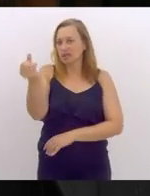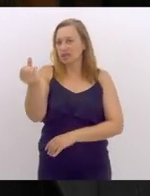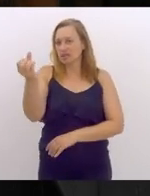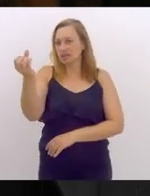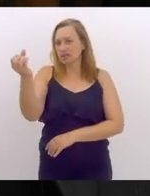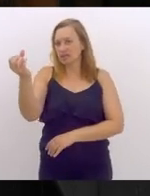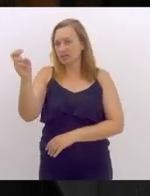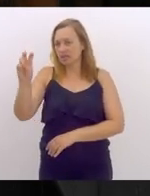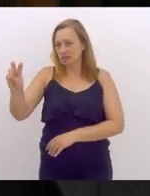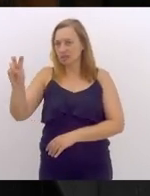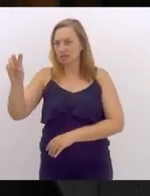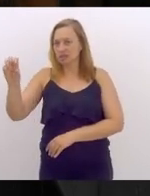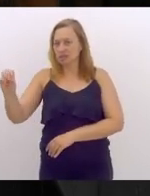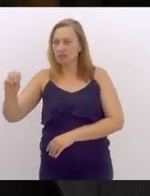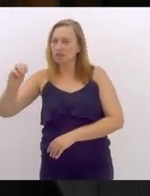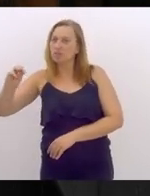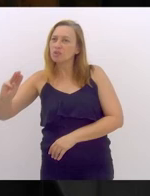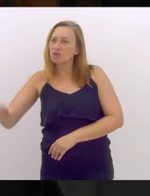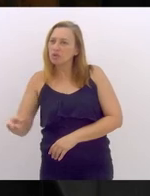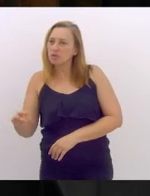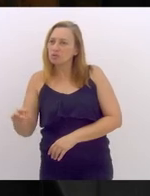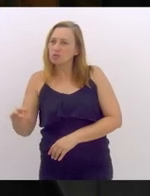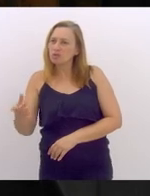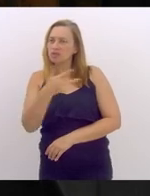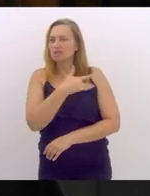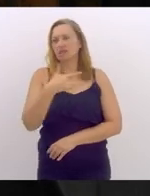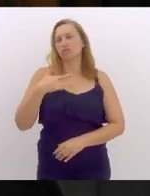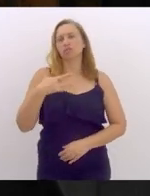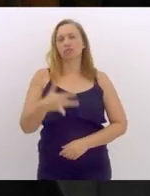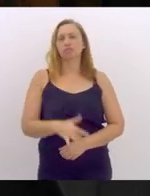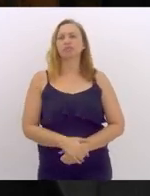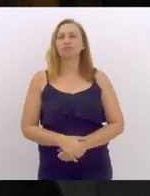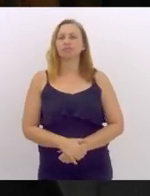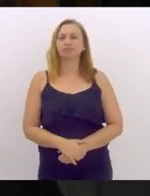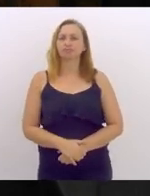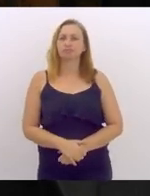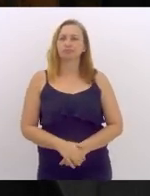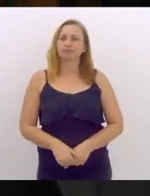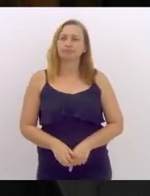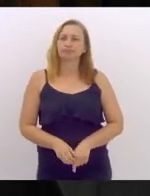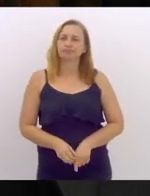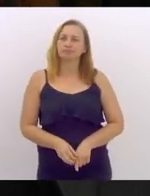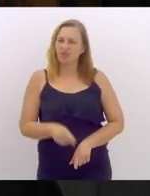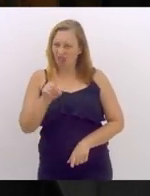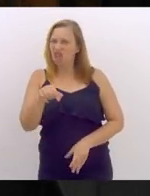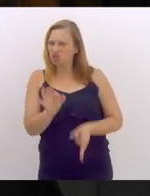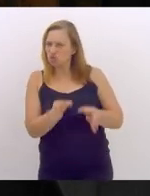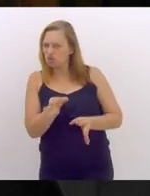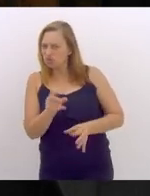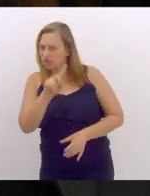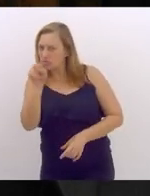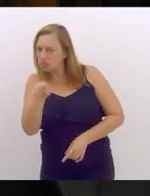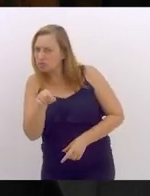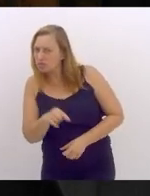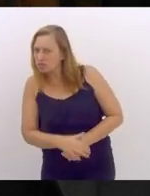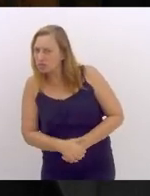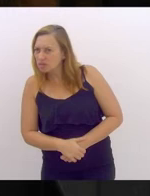650 milhões em saúde isso é justo